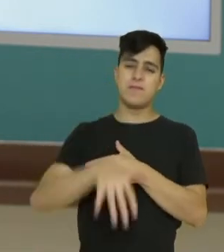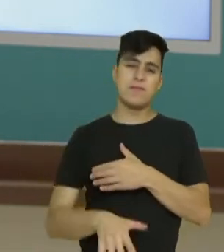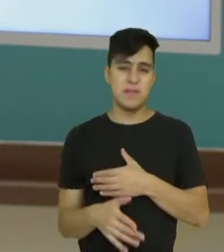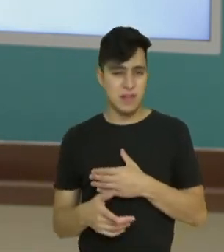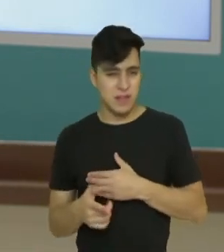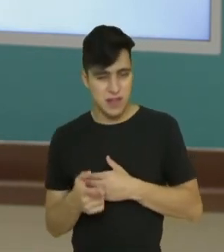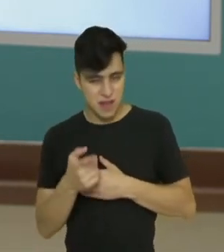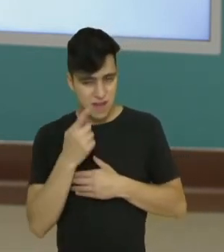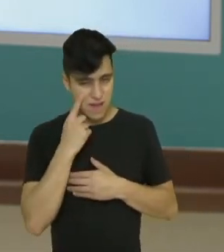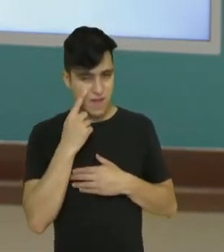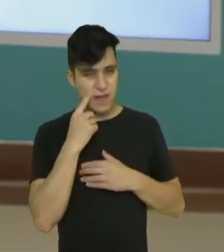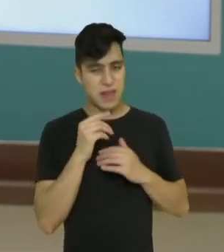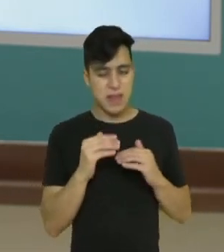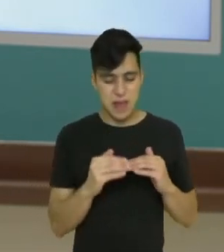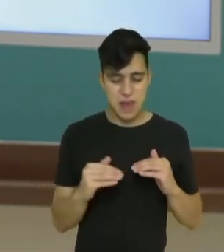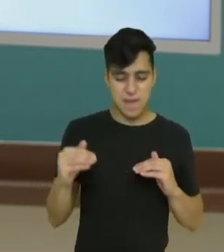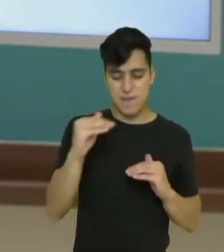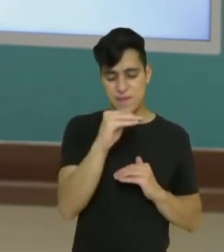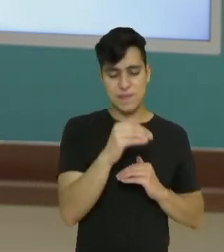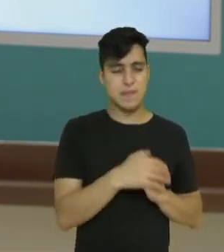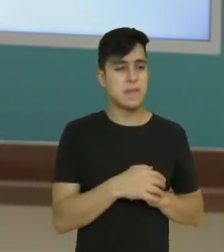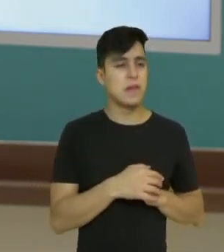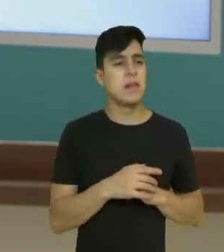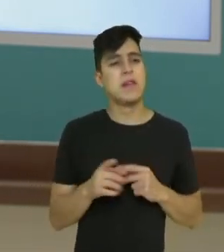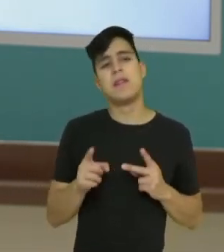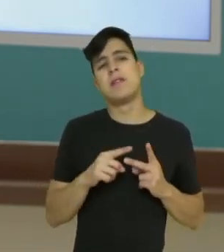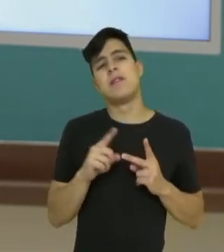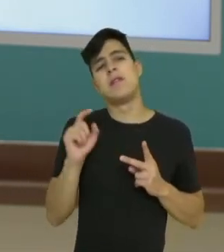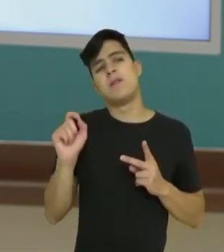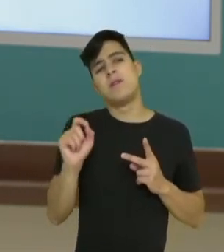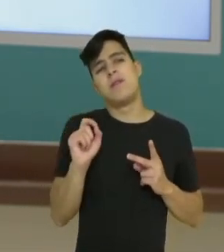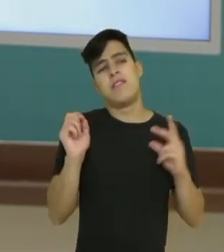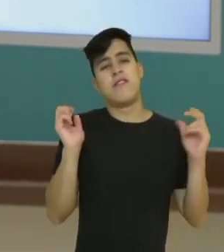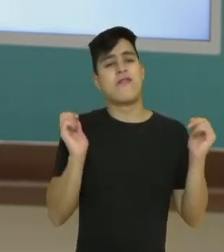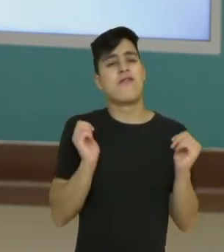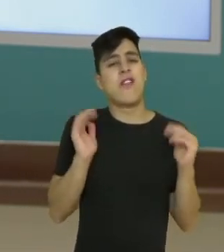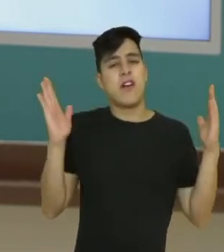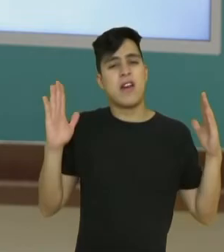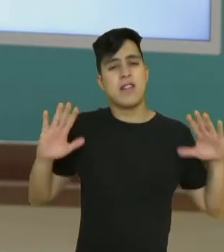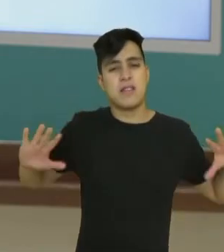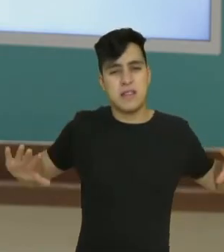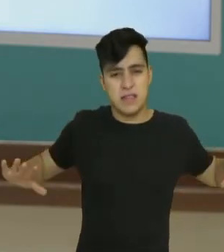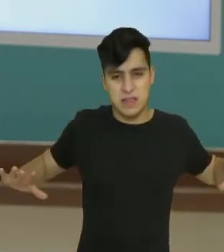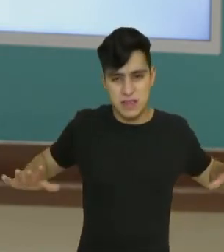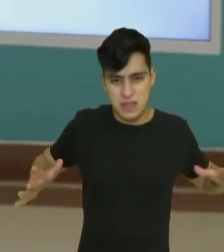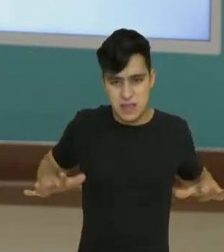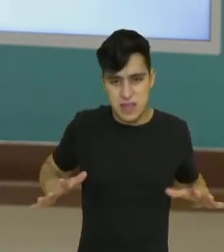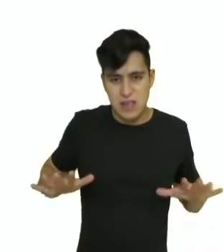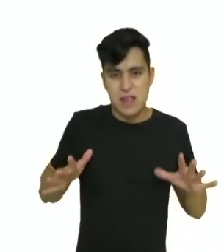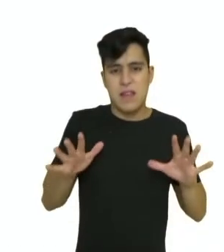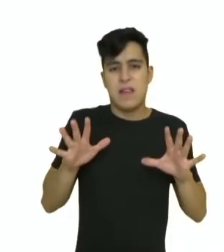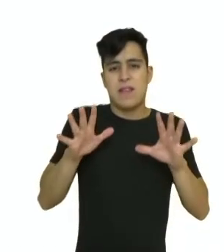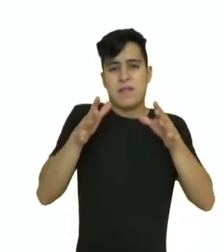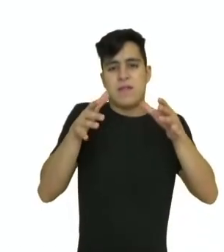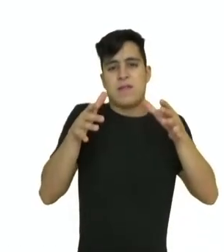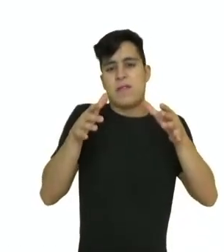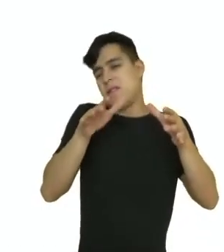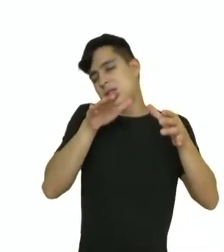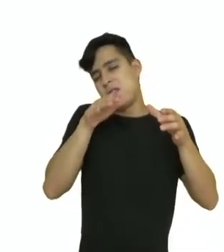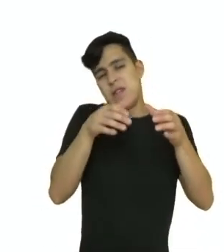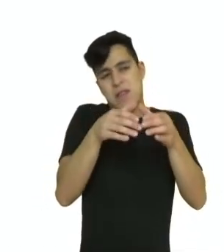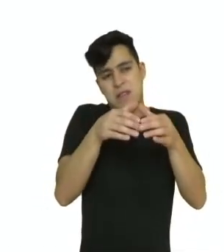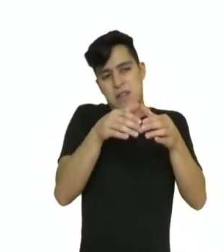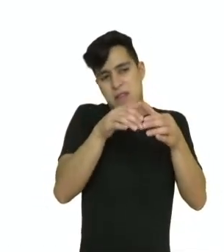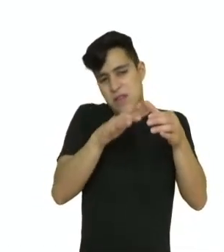ver outras partes do vulcão? Nós temos então a parte externa, que a gente visualiza, que nós chamamos